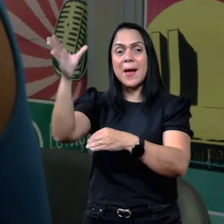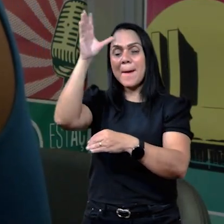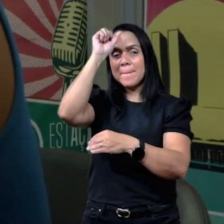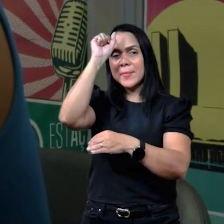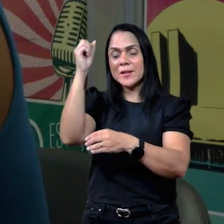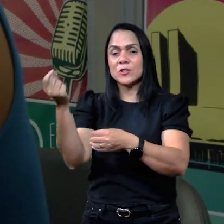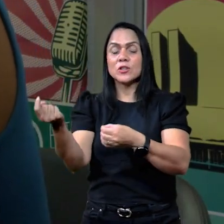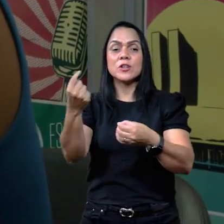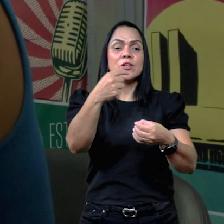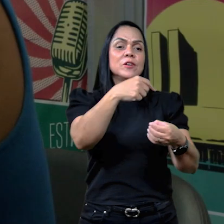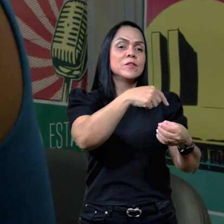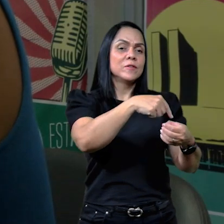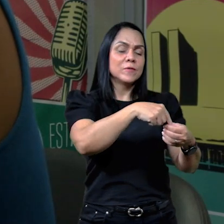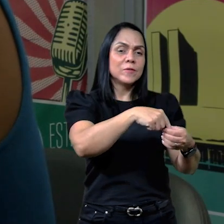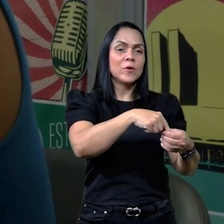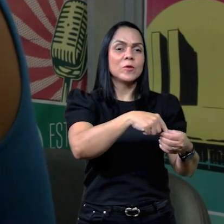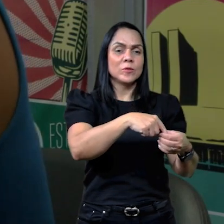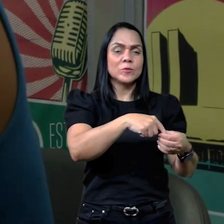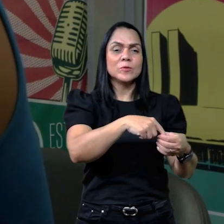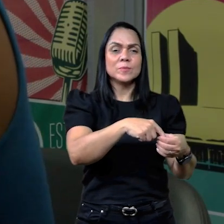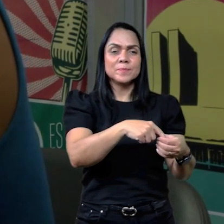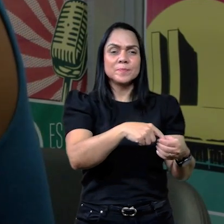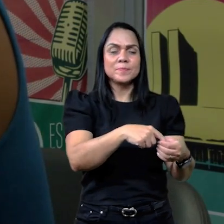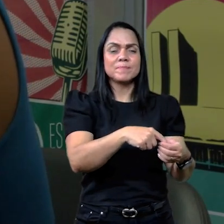comunidade. Então, eu tenho